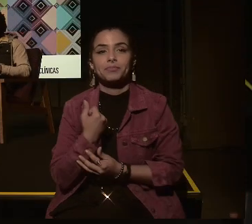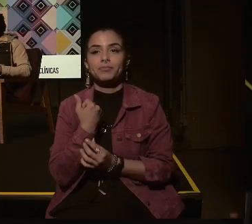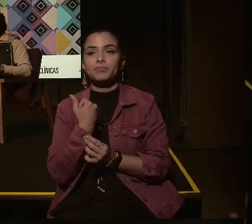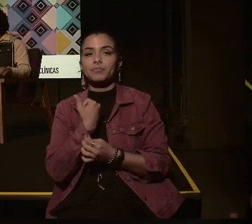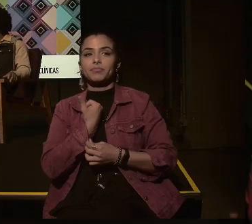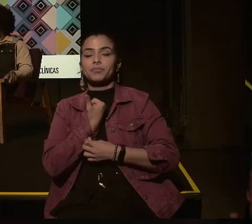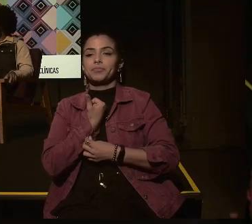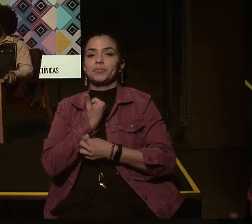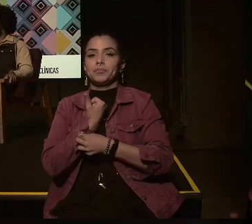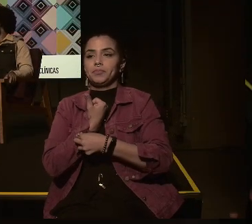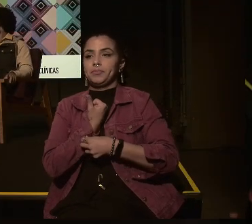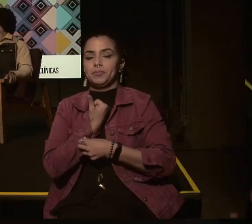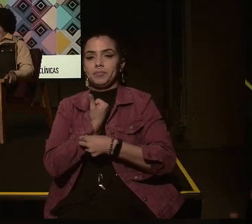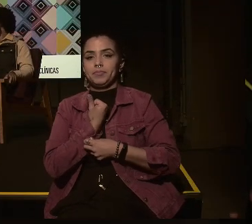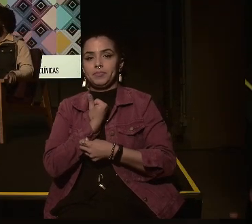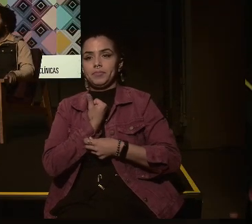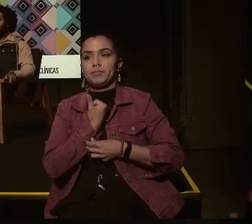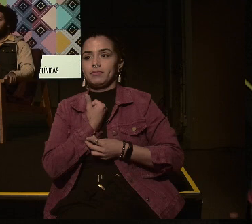Boa noite, pessoal.